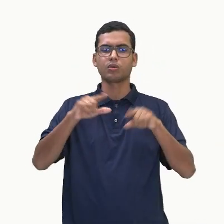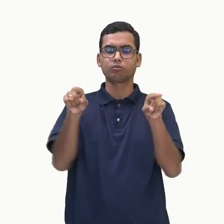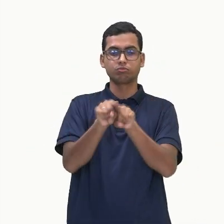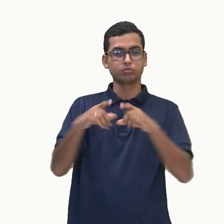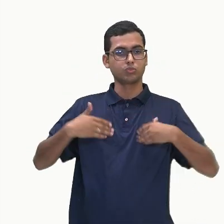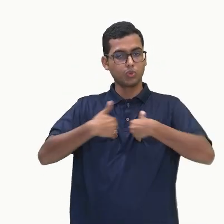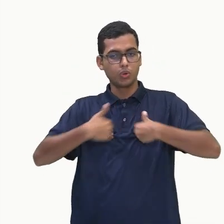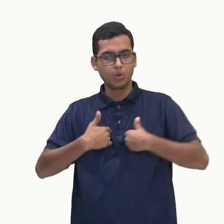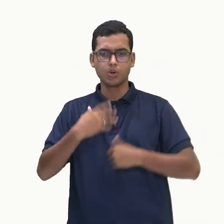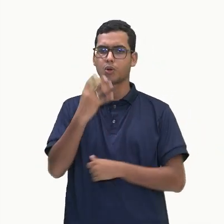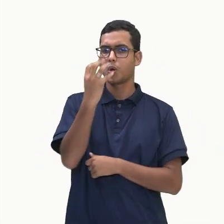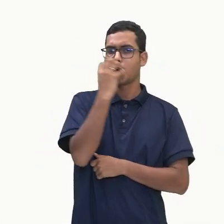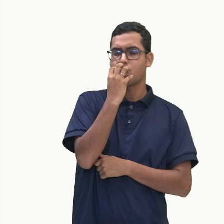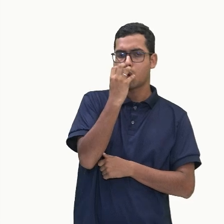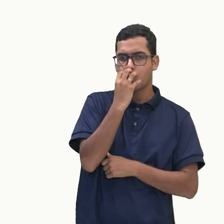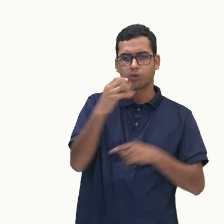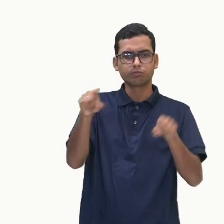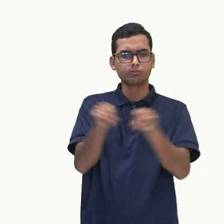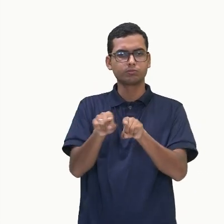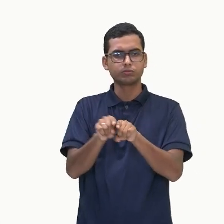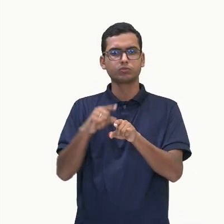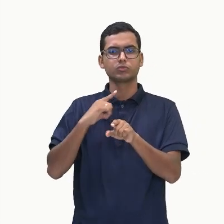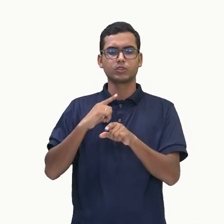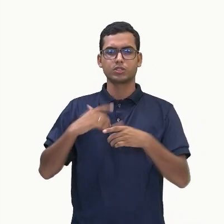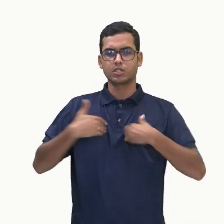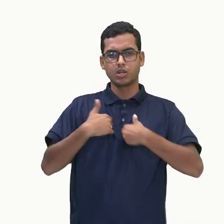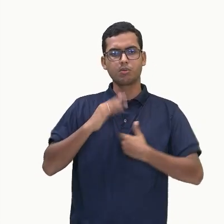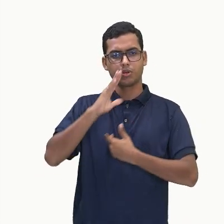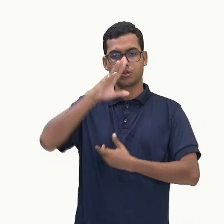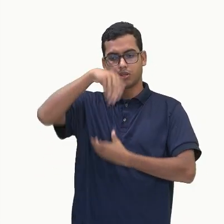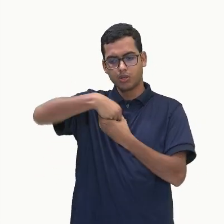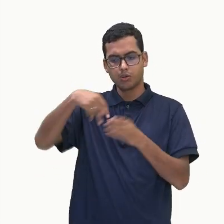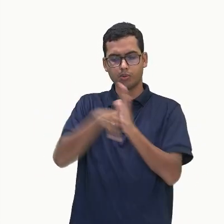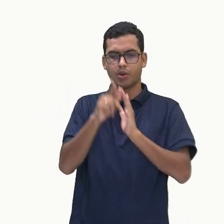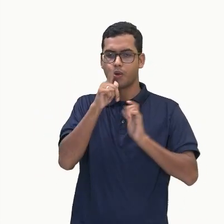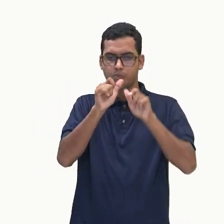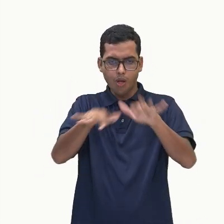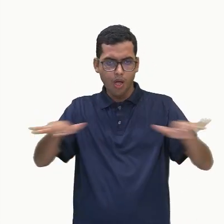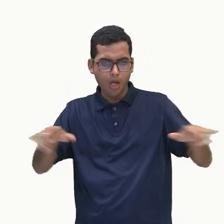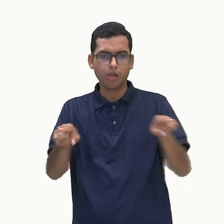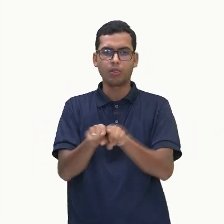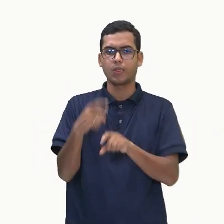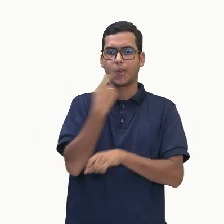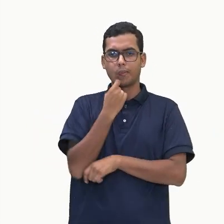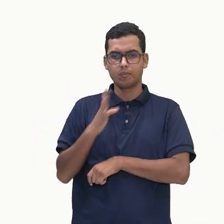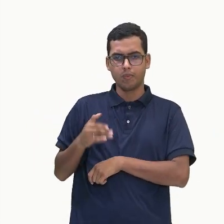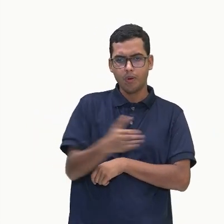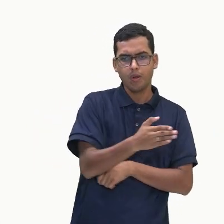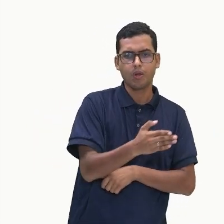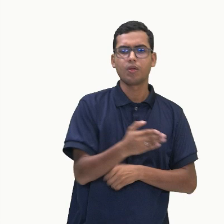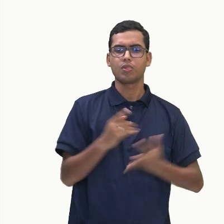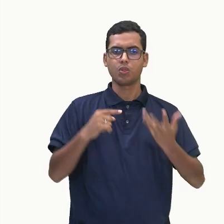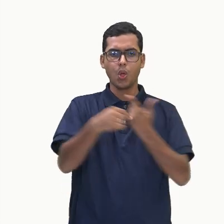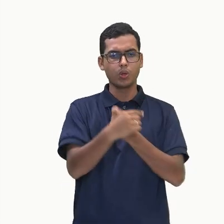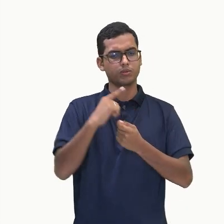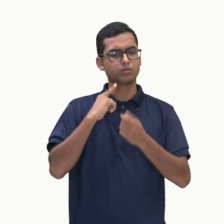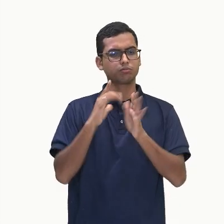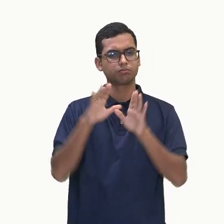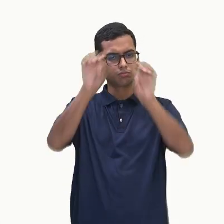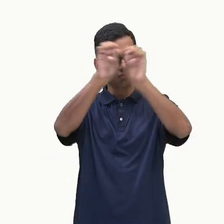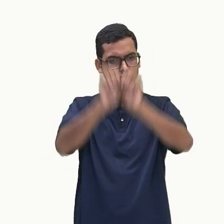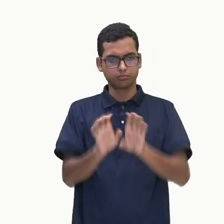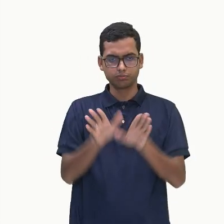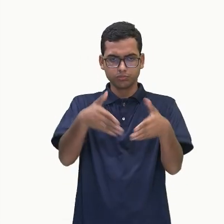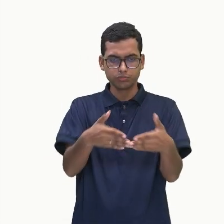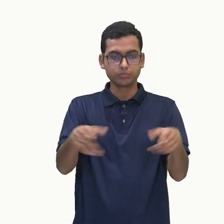o cachorro, da arraia, dos peixes, enfim, todos esses têm uma forma específica. E a